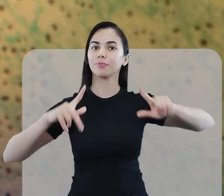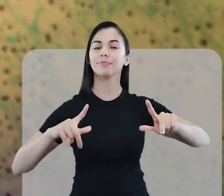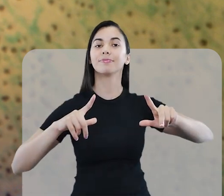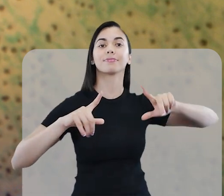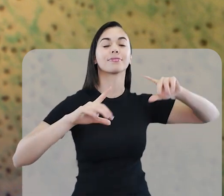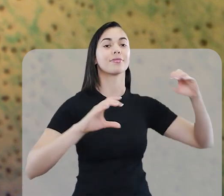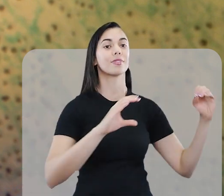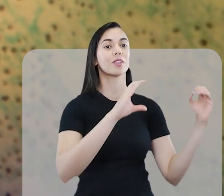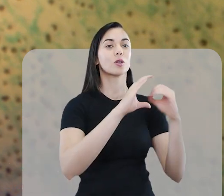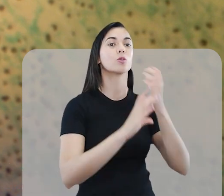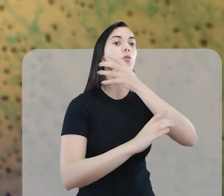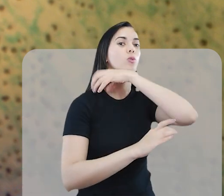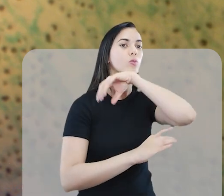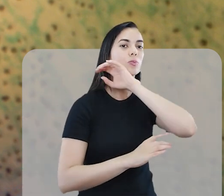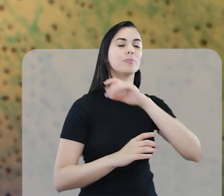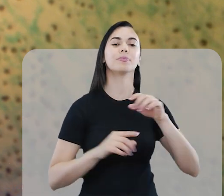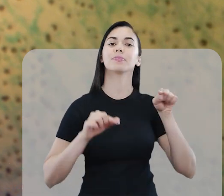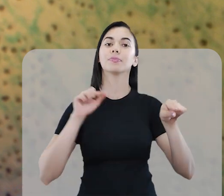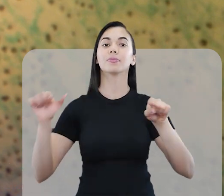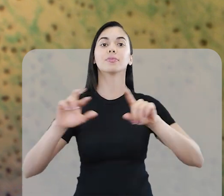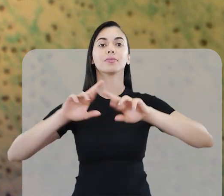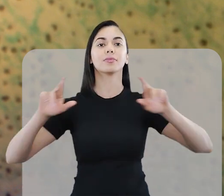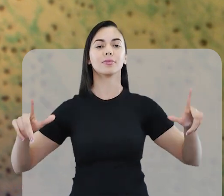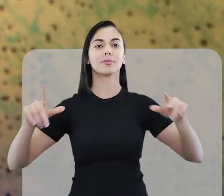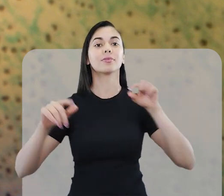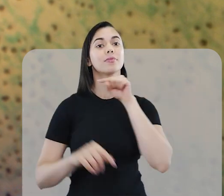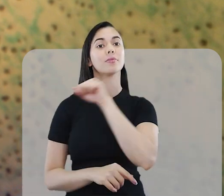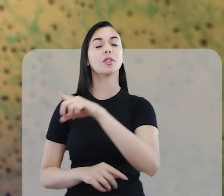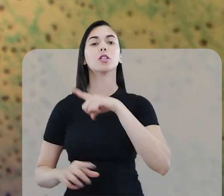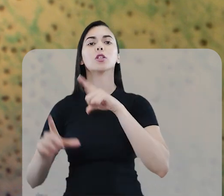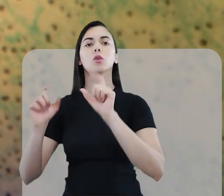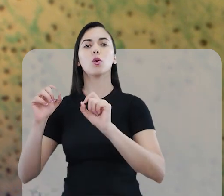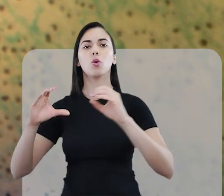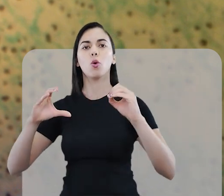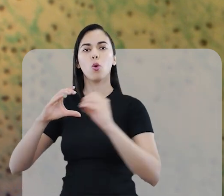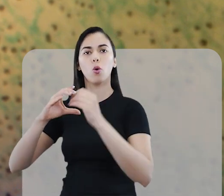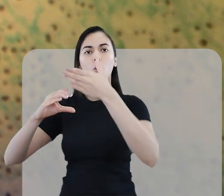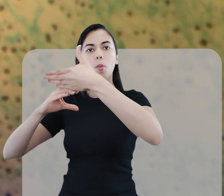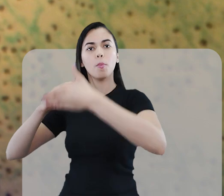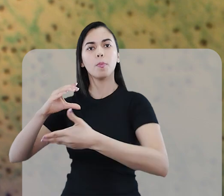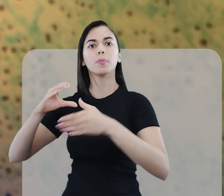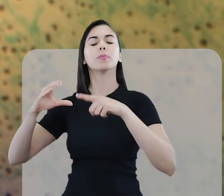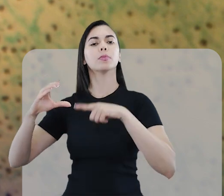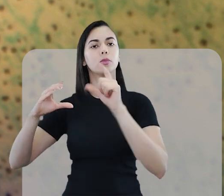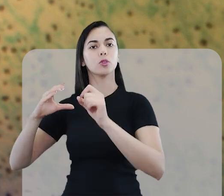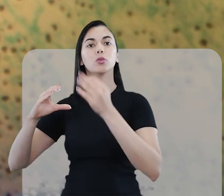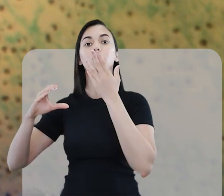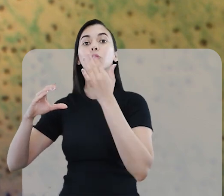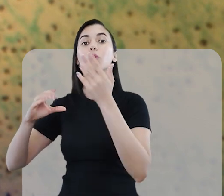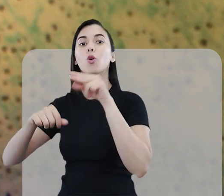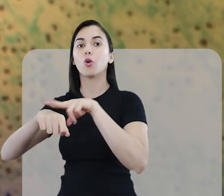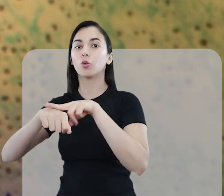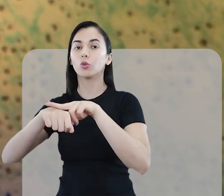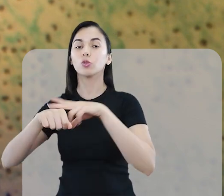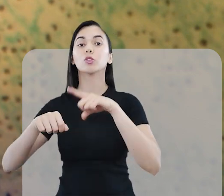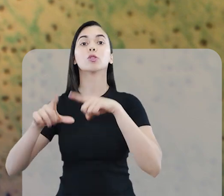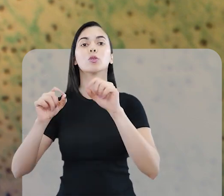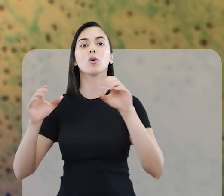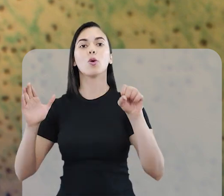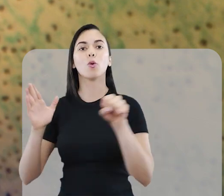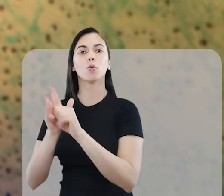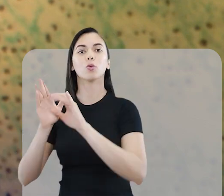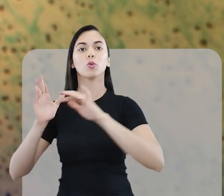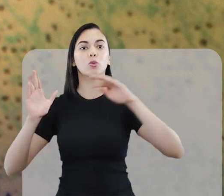que a célula vegetal possui a parede celular. Vocês podem observar que essa coloração verde ali, nós temos a clorofila presente como